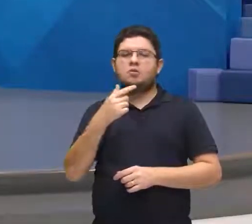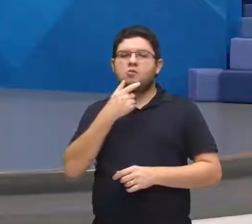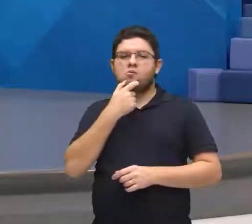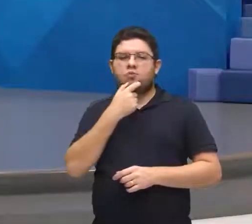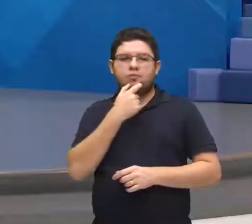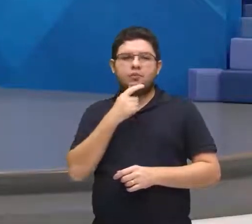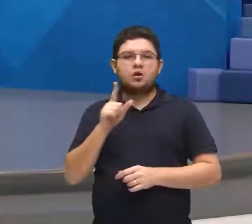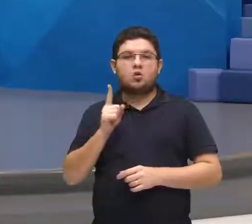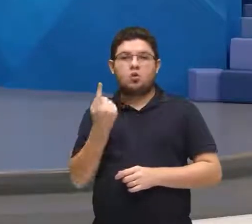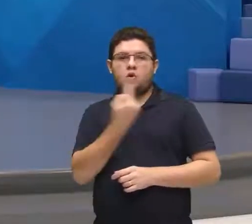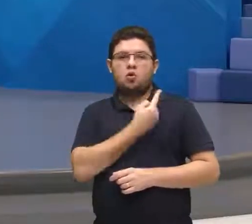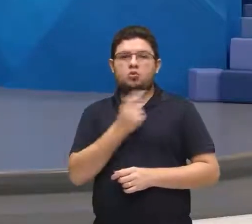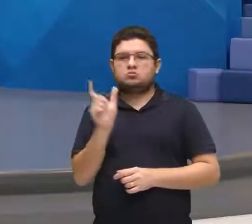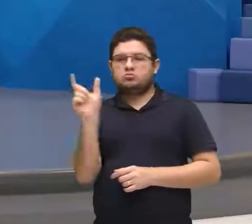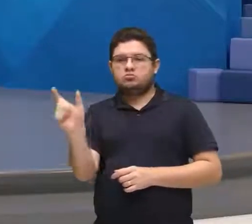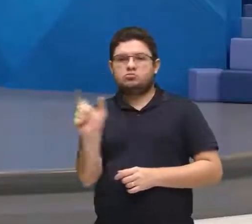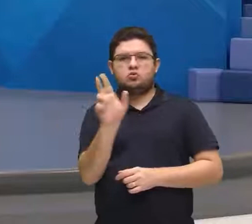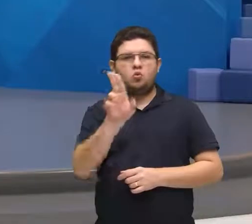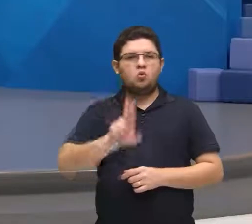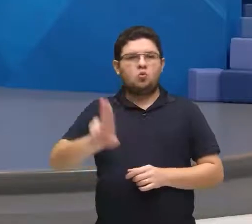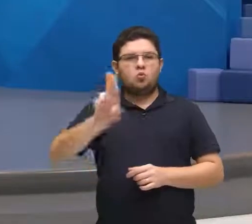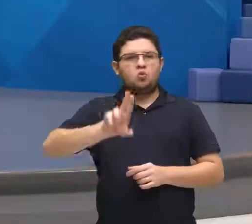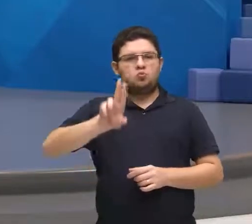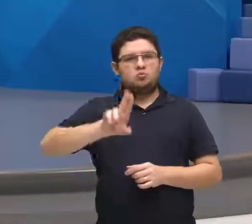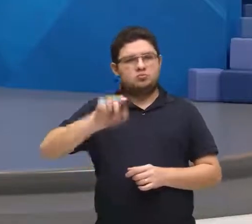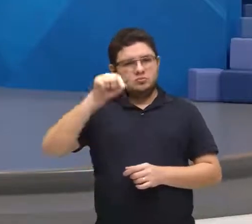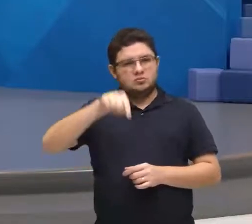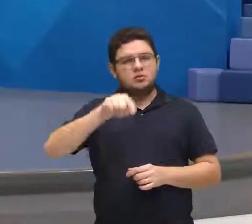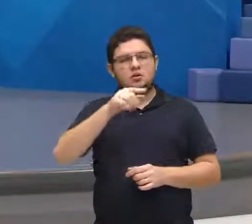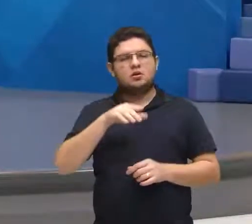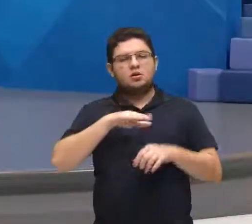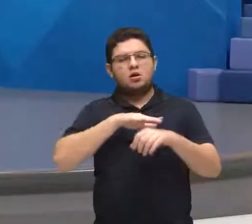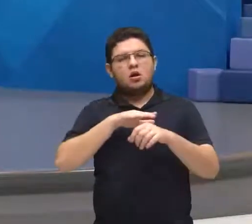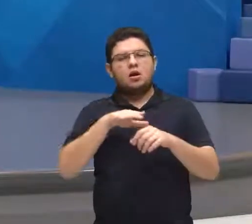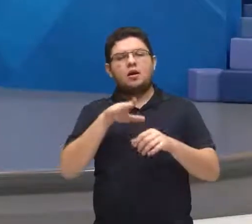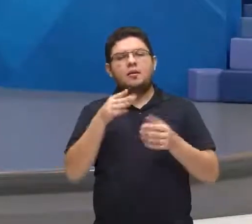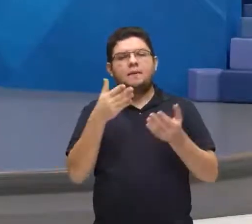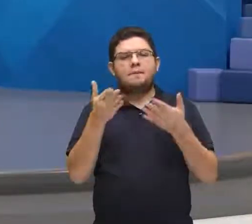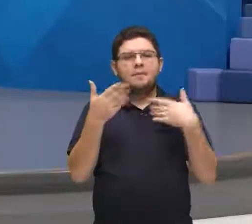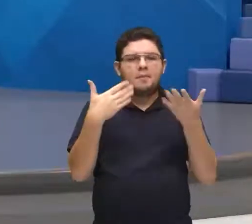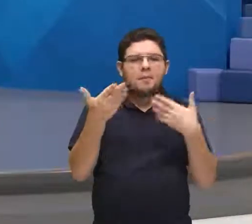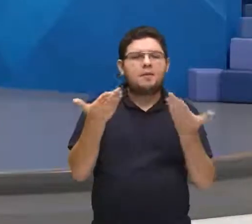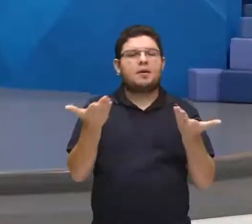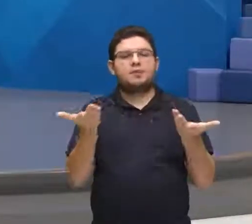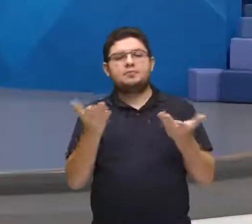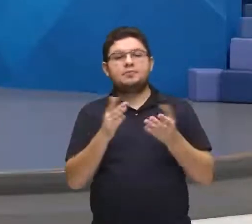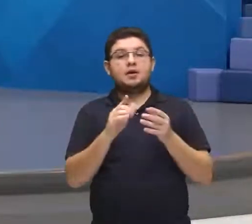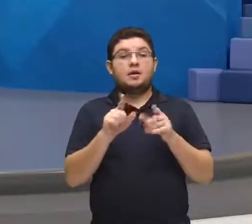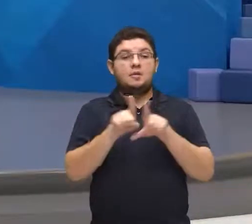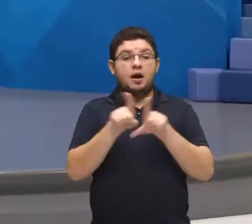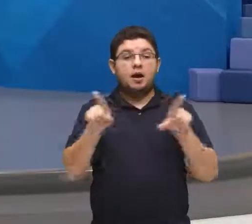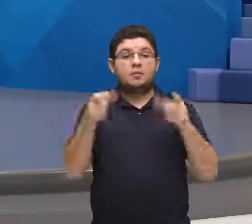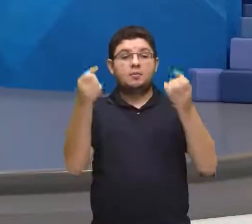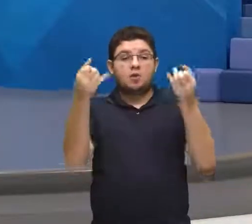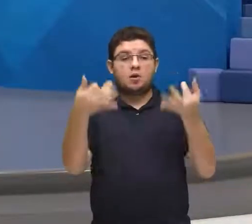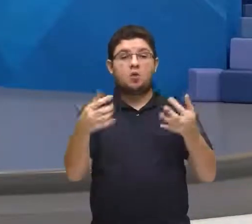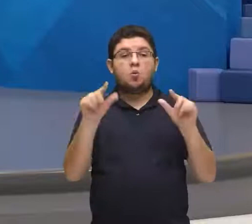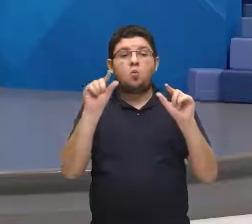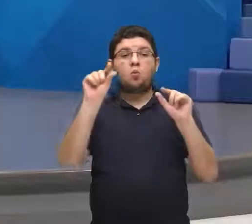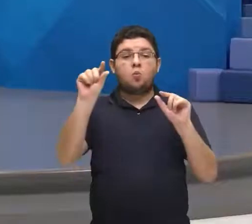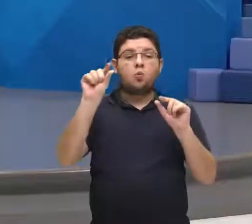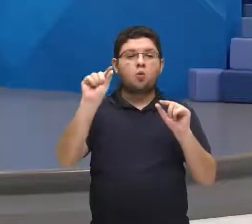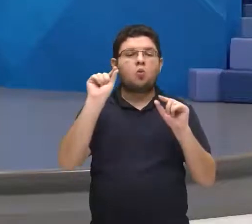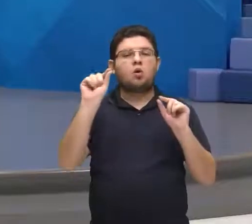aí comumente no nosso dia a dia. E para falar um pouquinho sobre como esses termos, essas palavras estrangeiras